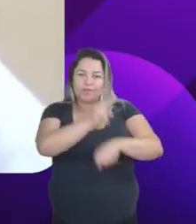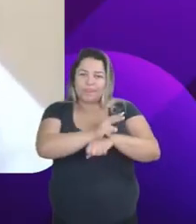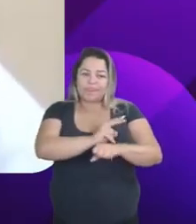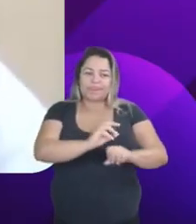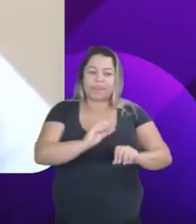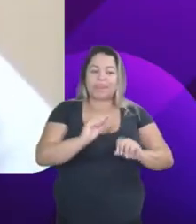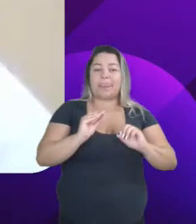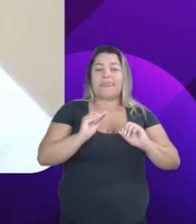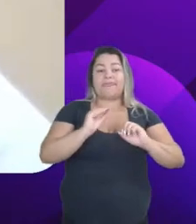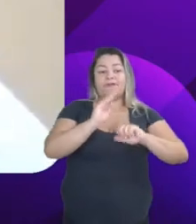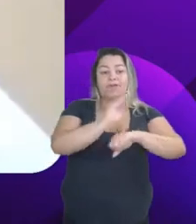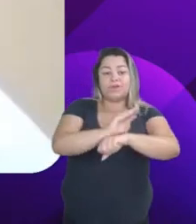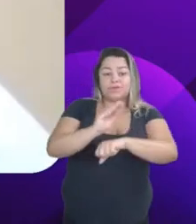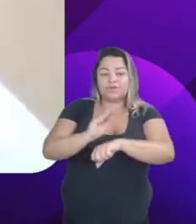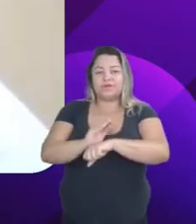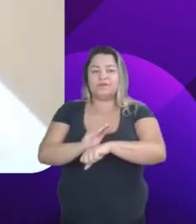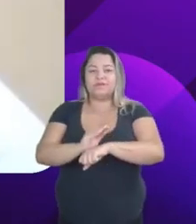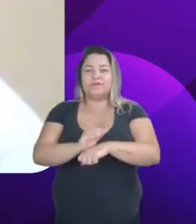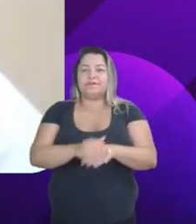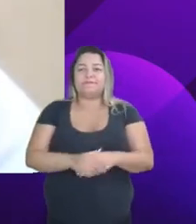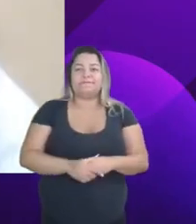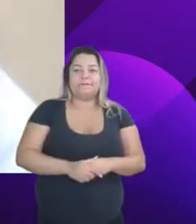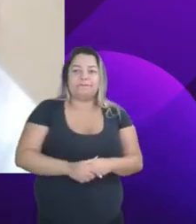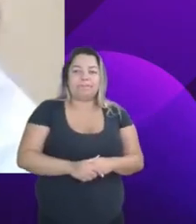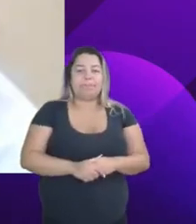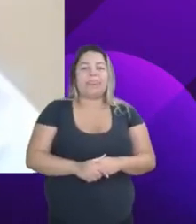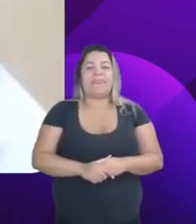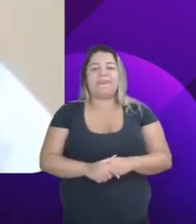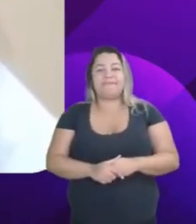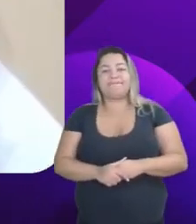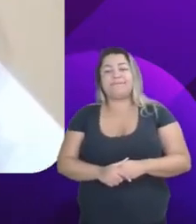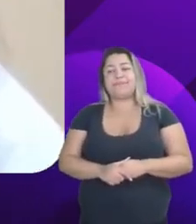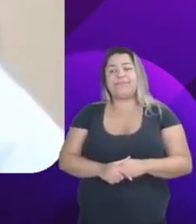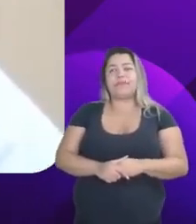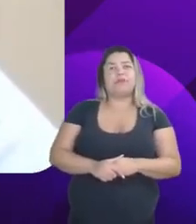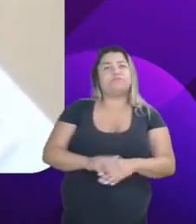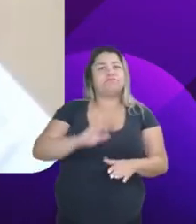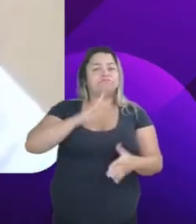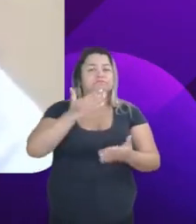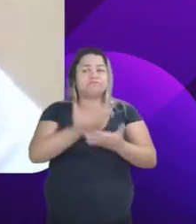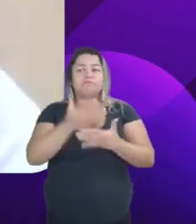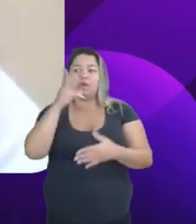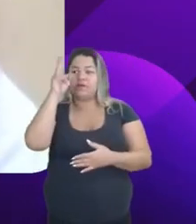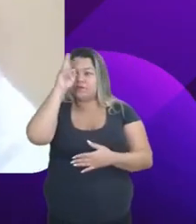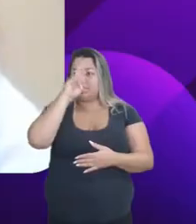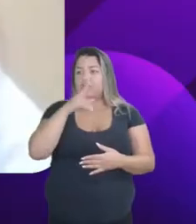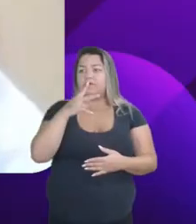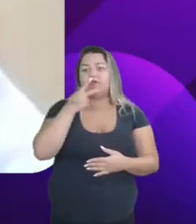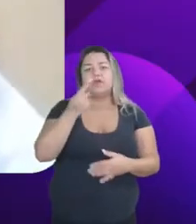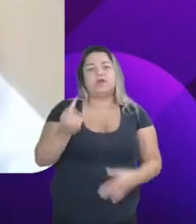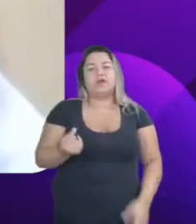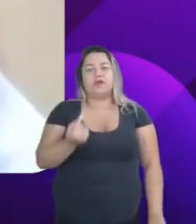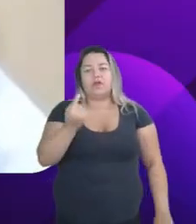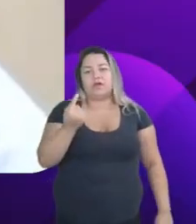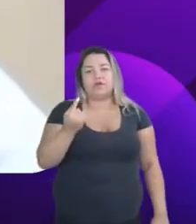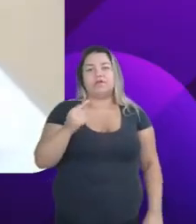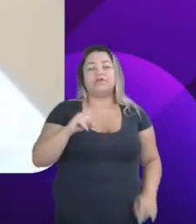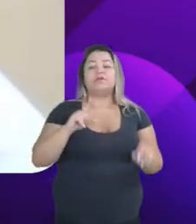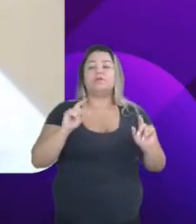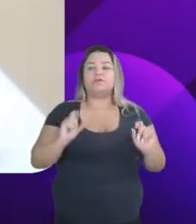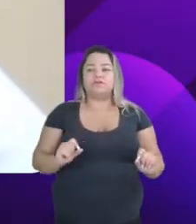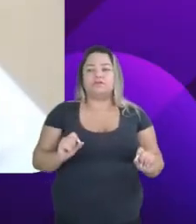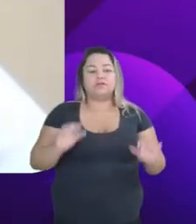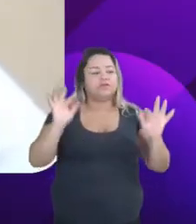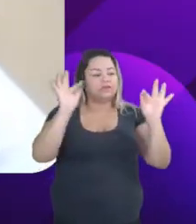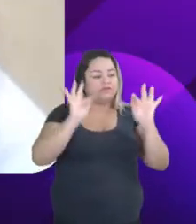e cuidar. E sabe o que é mais perverso? É que ao final dessas histórias, a gente fala que a única forma dela